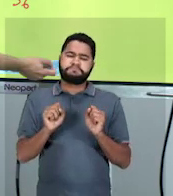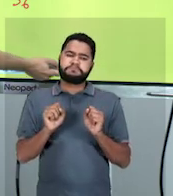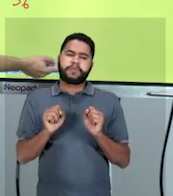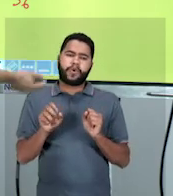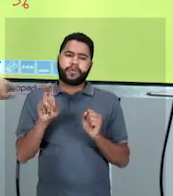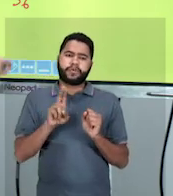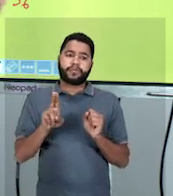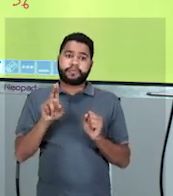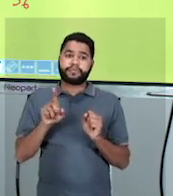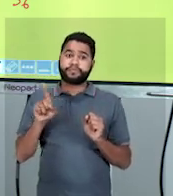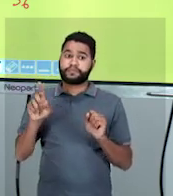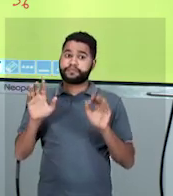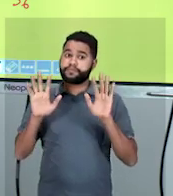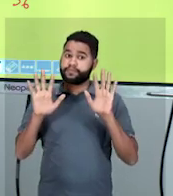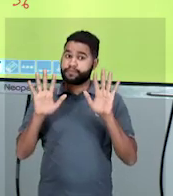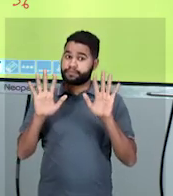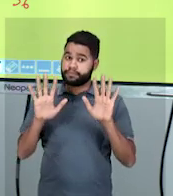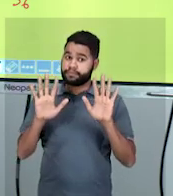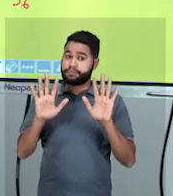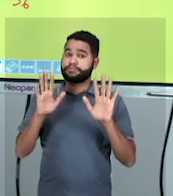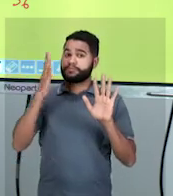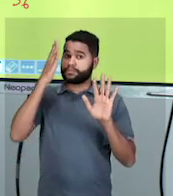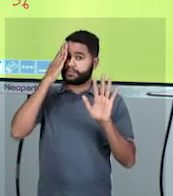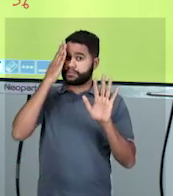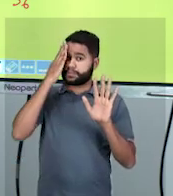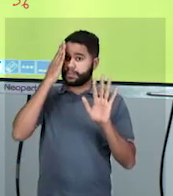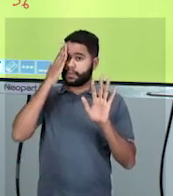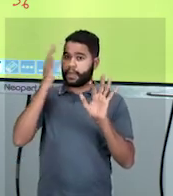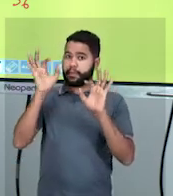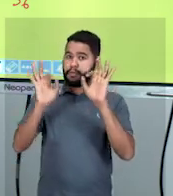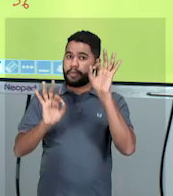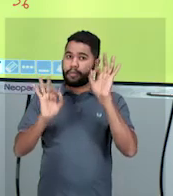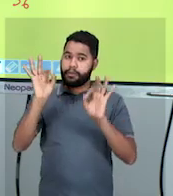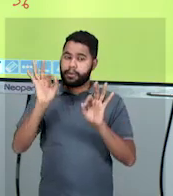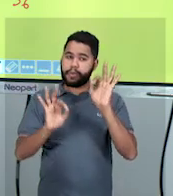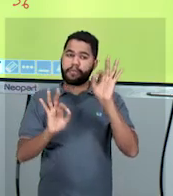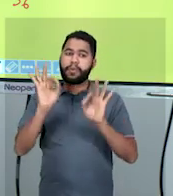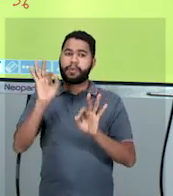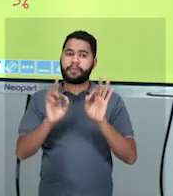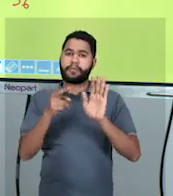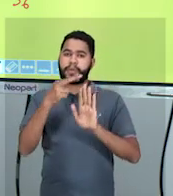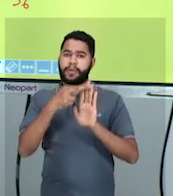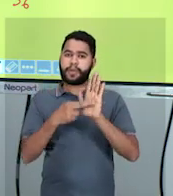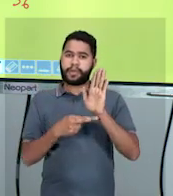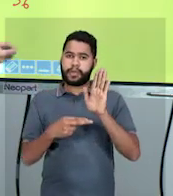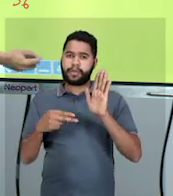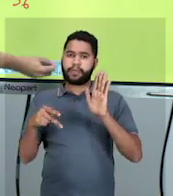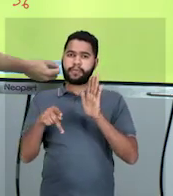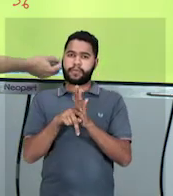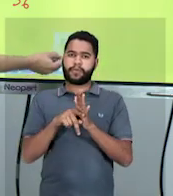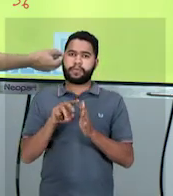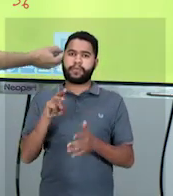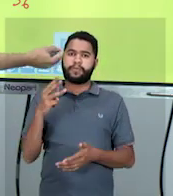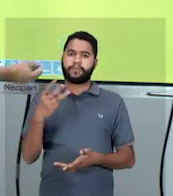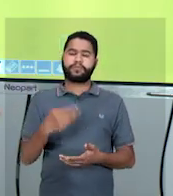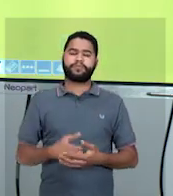fazer utilizando ela desde que vocês saiba fazer da forma na regra de três